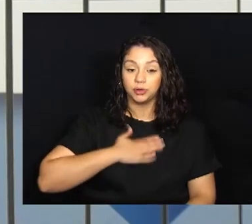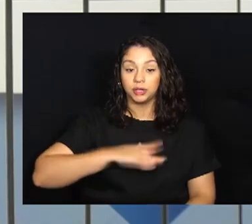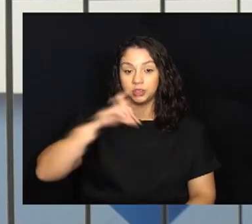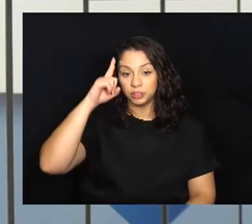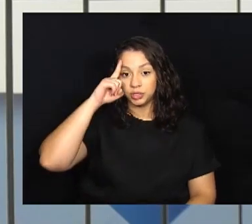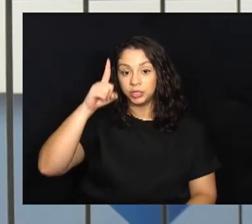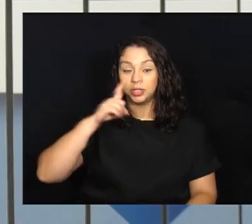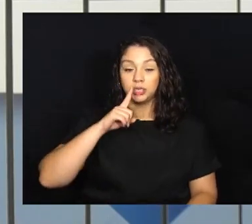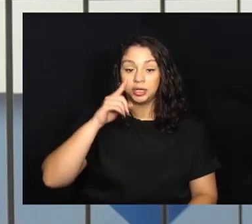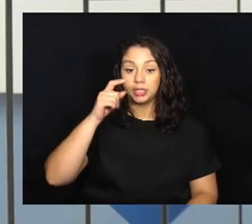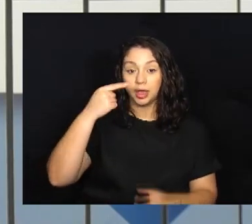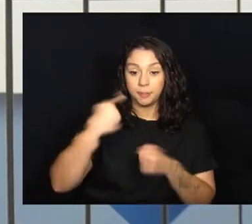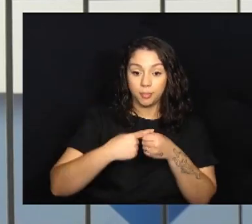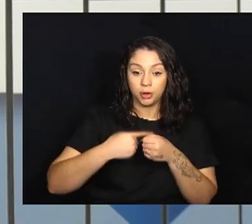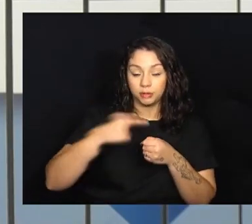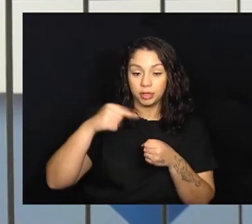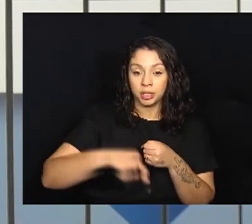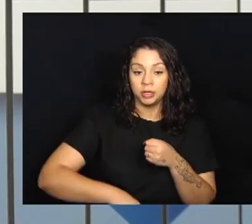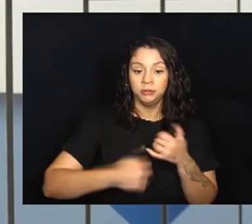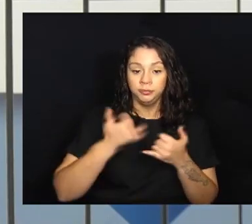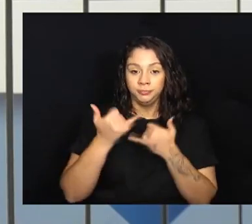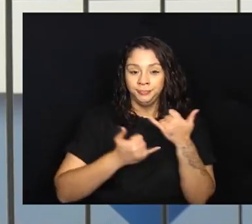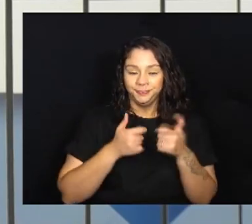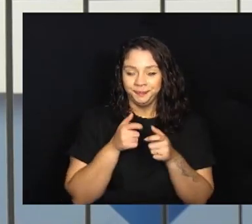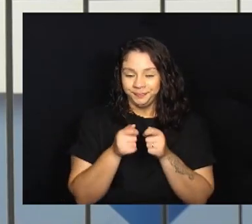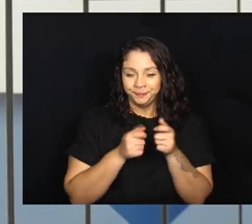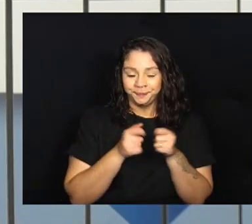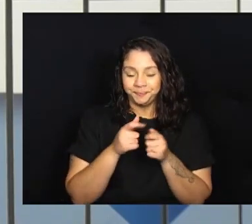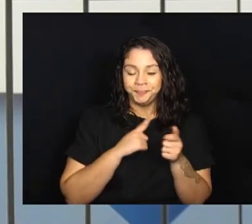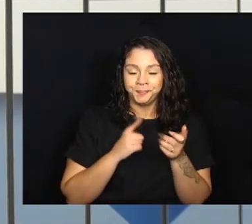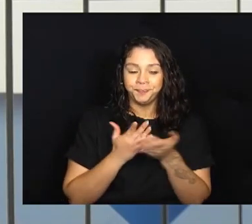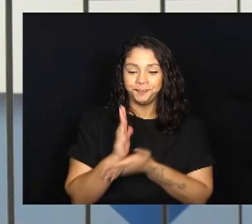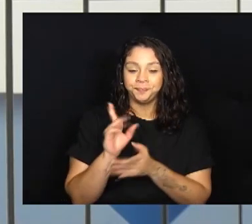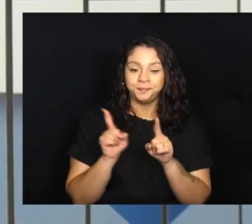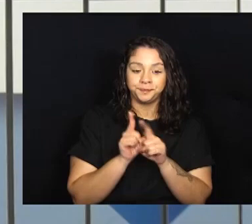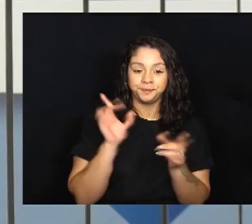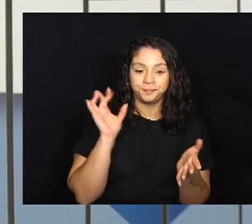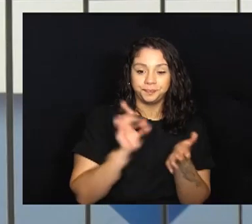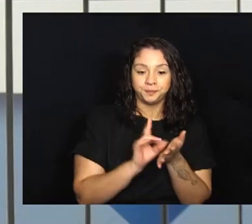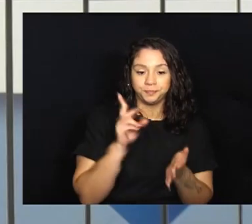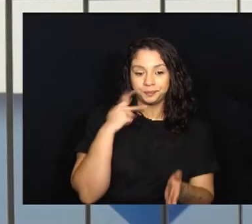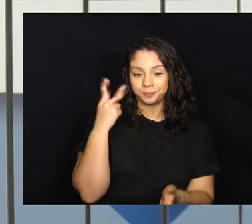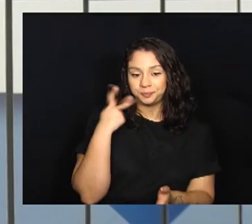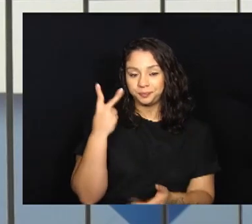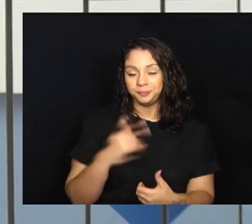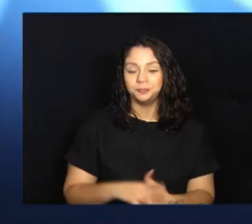do Game, foi aprovado pela Câmara e sancionado pelo prefeito.